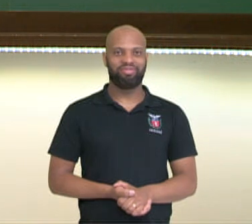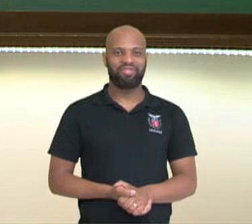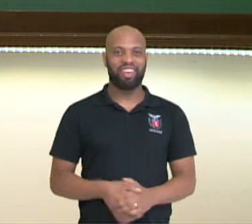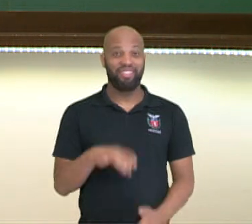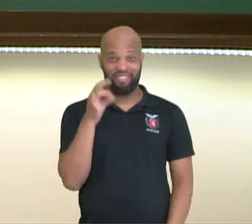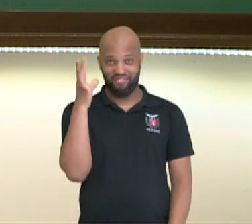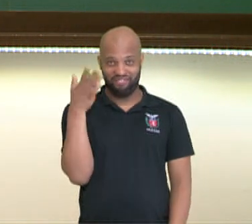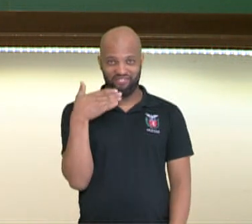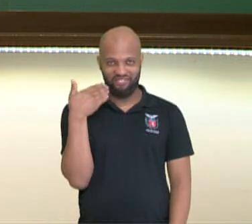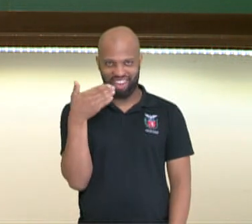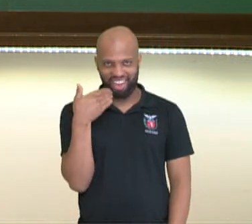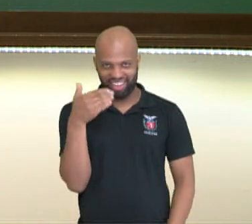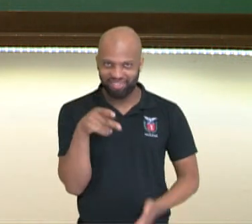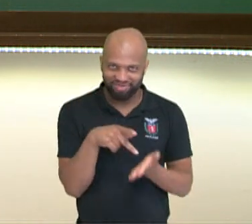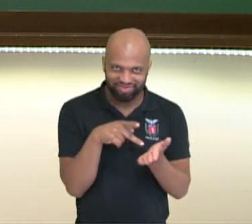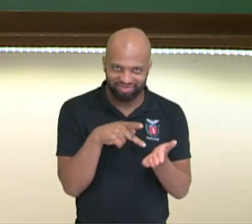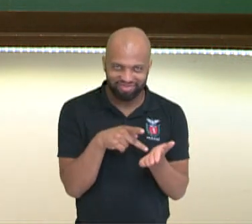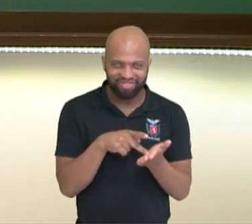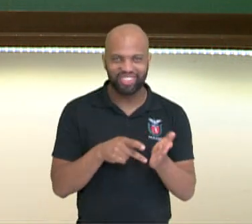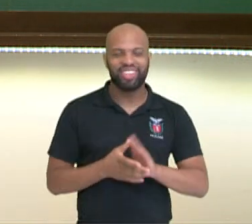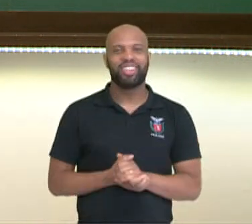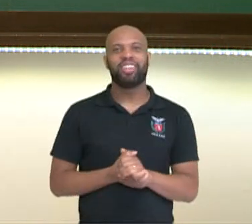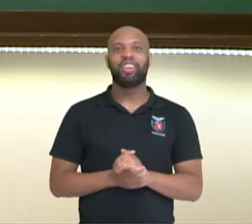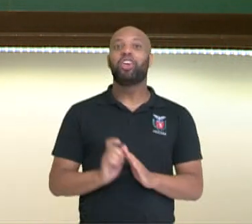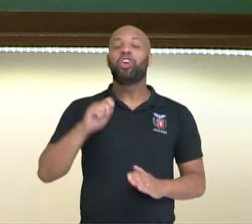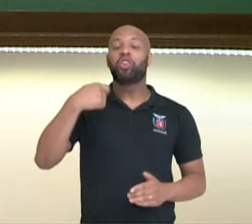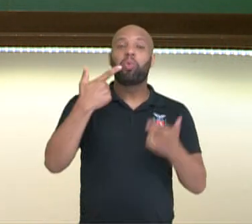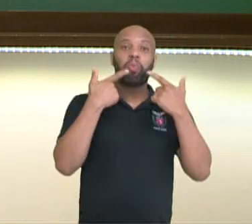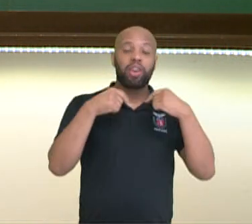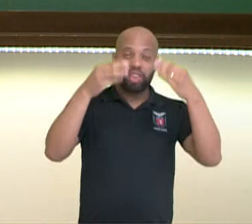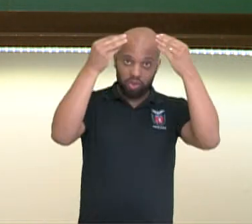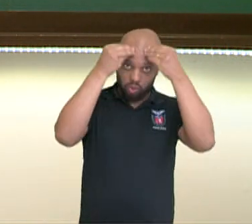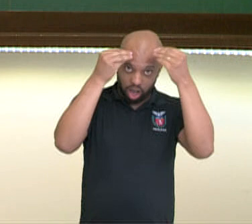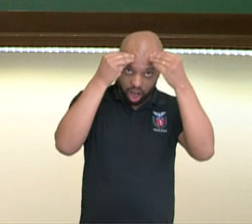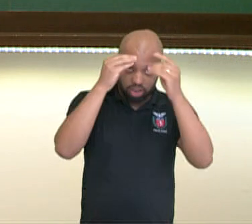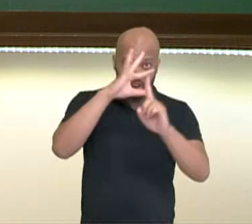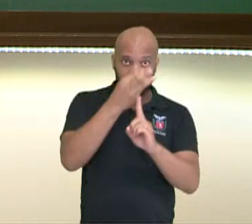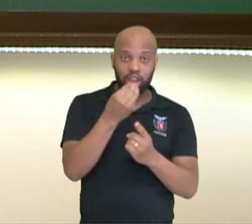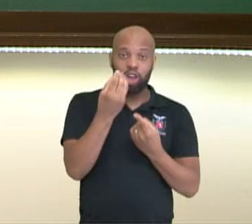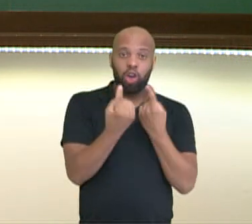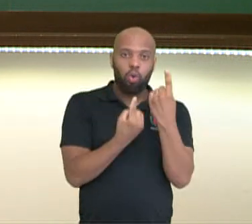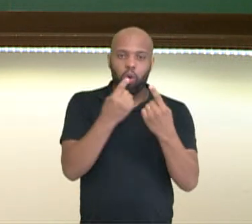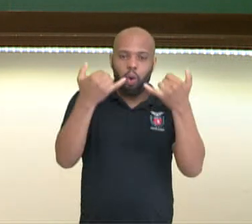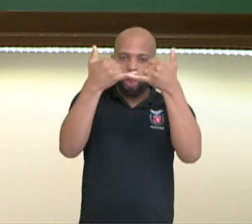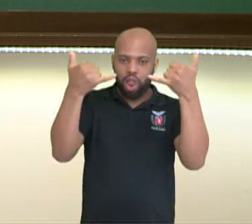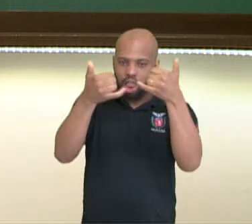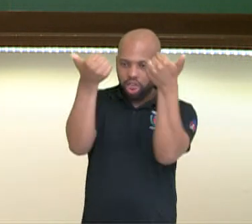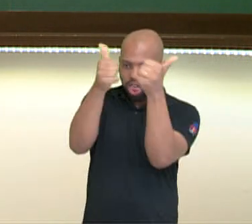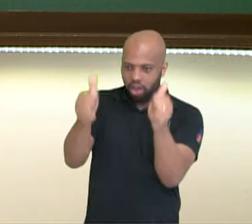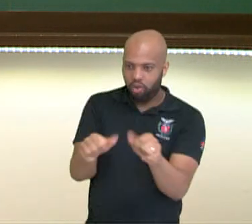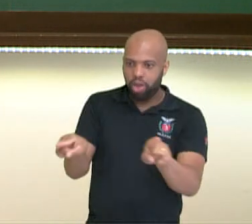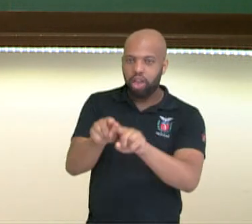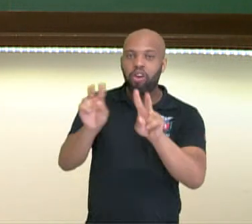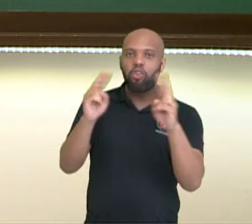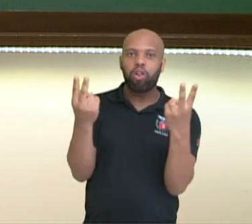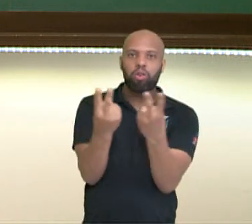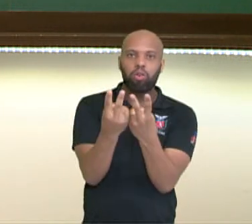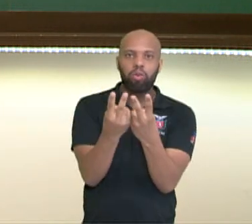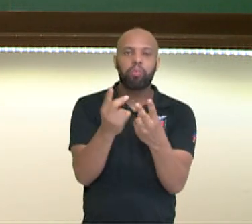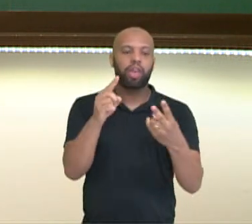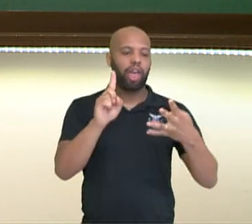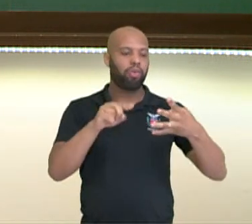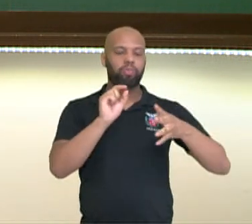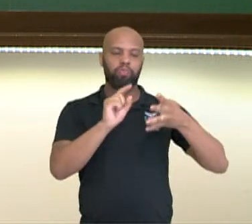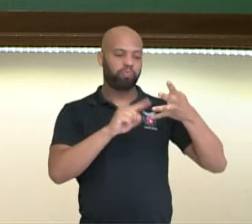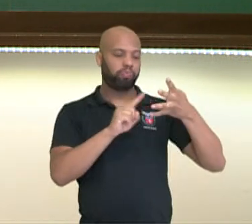Fácil essa, né, pessoal? Sobre a linguagem da arte, quais refere-se a linha, forma e volume? É claro que a letra C